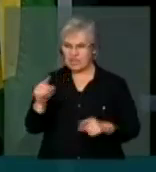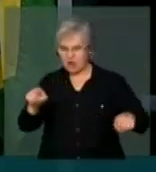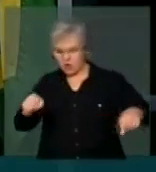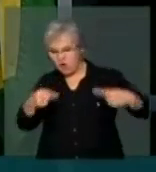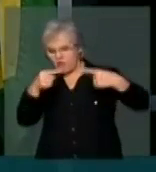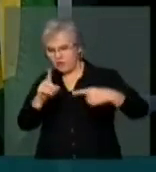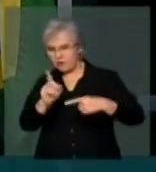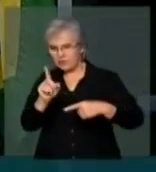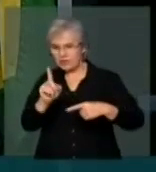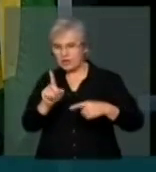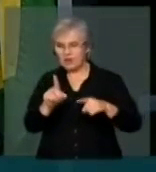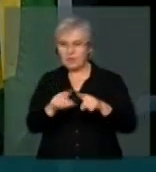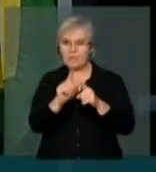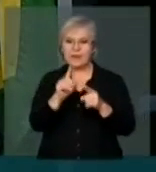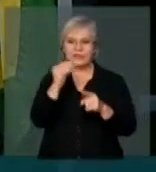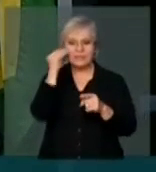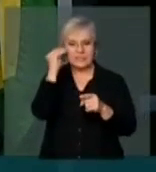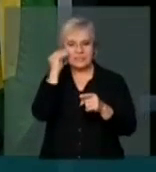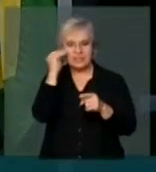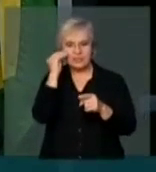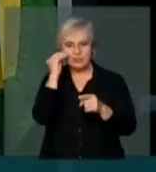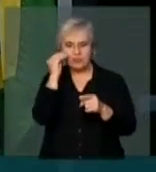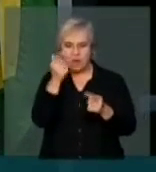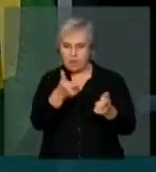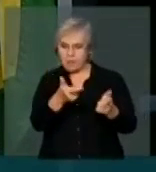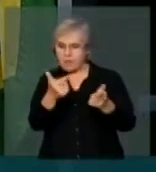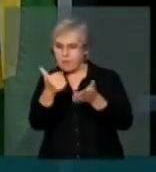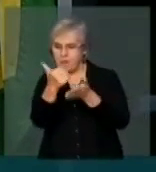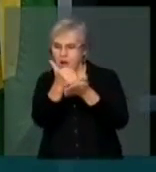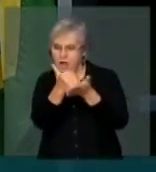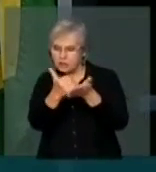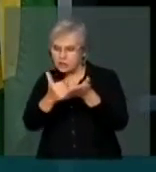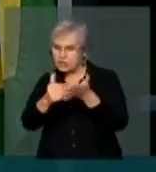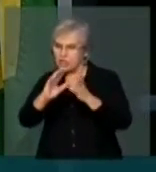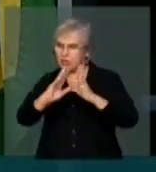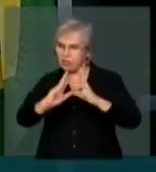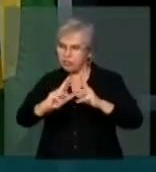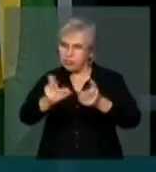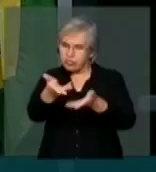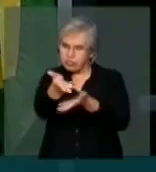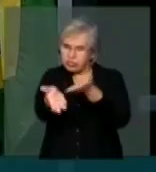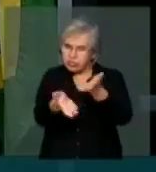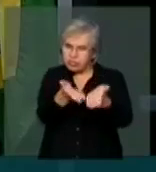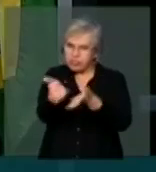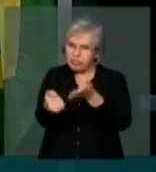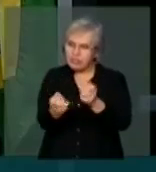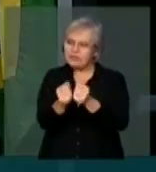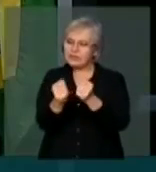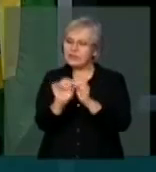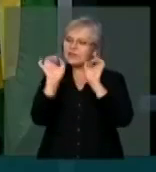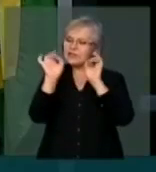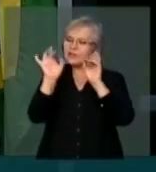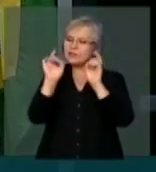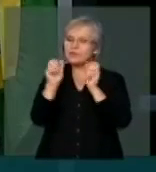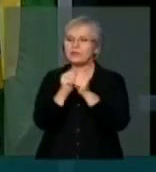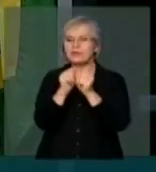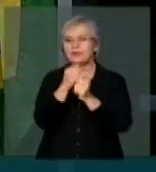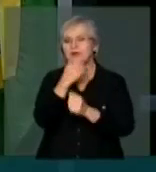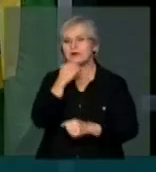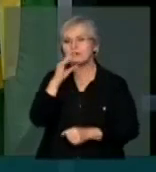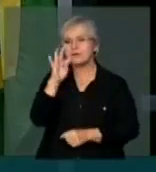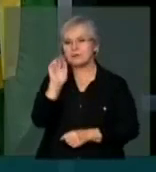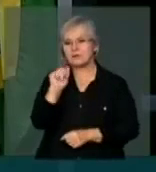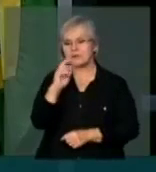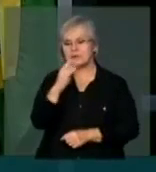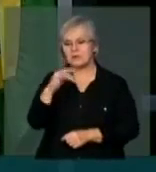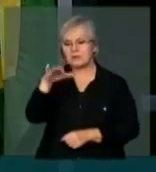o de desarmamento cuidadoso das resistências. Reservando um lugar especial para Tancredo Neves e